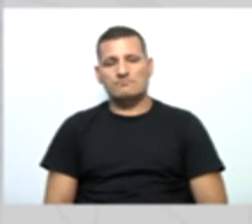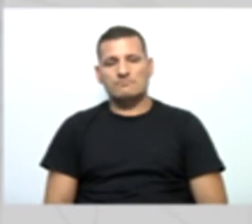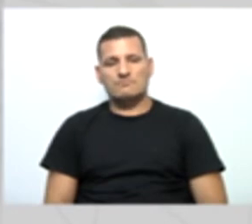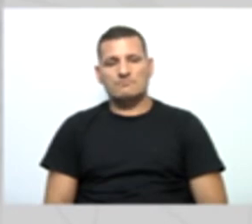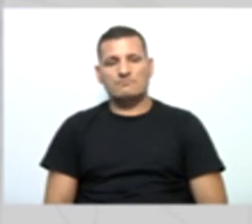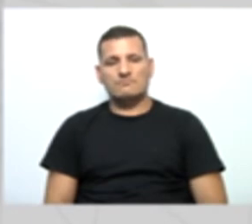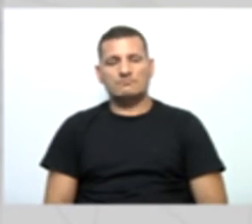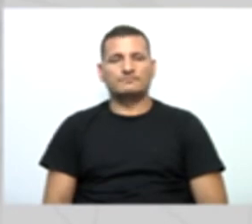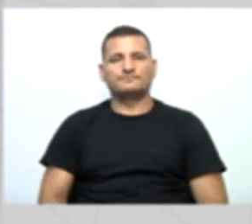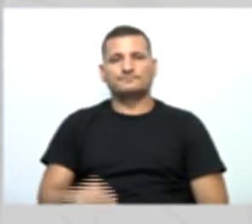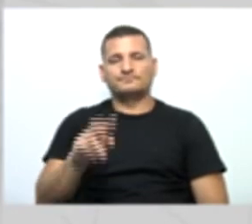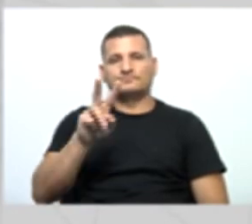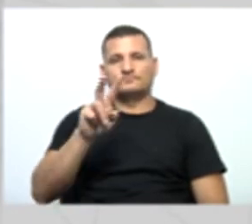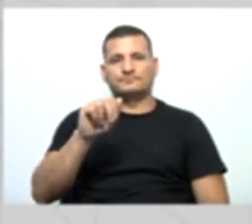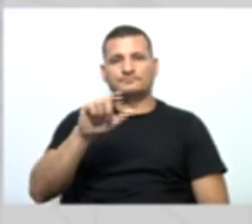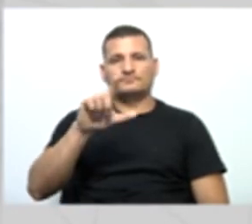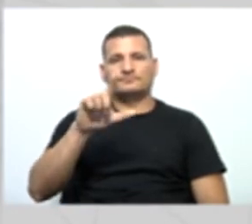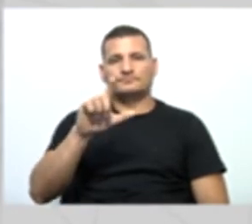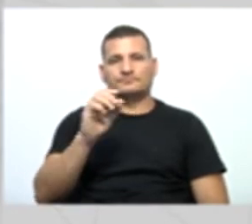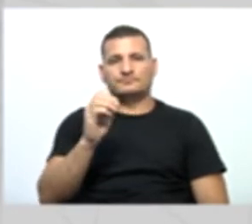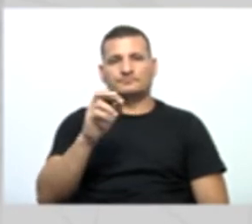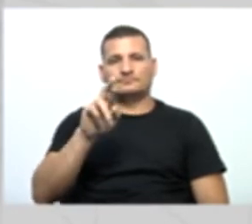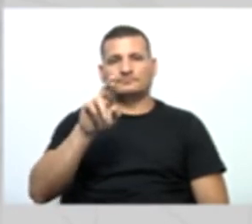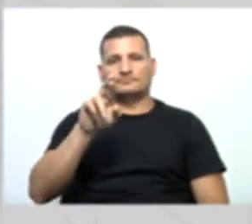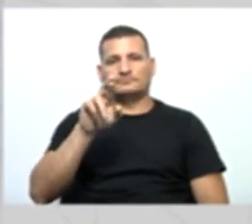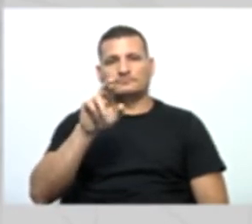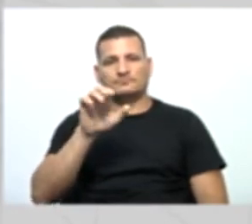de valores